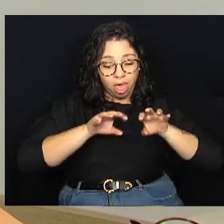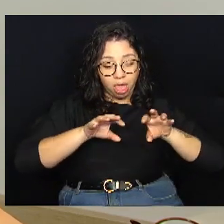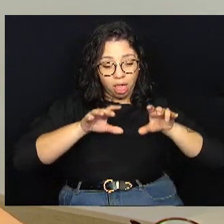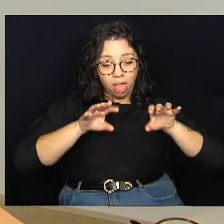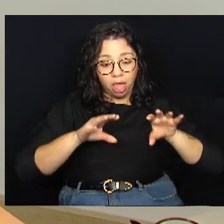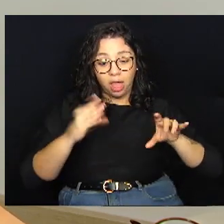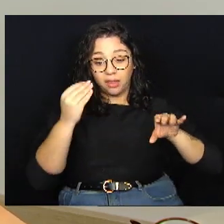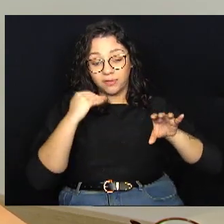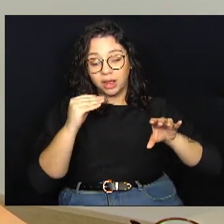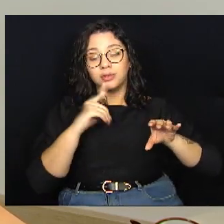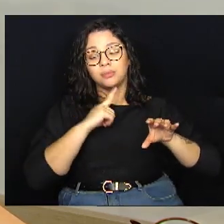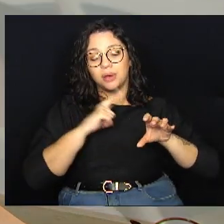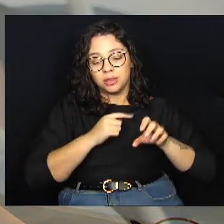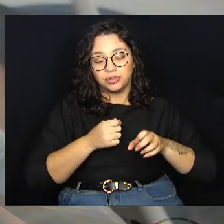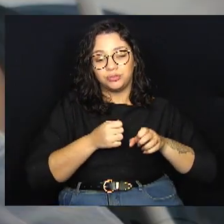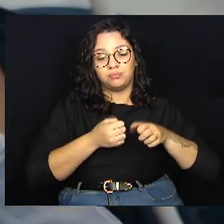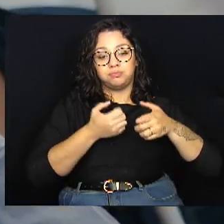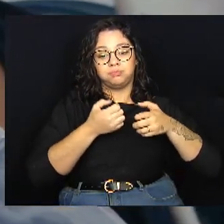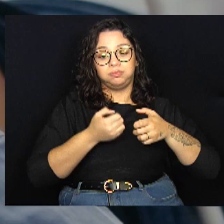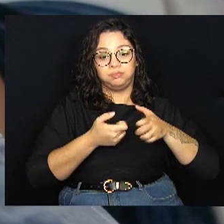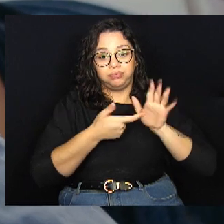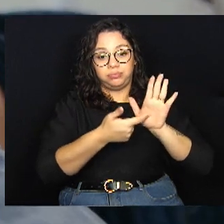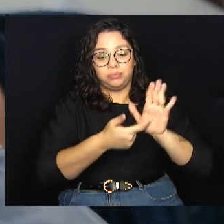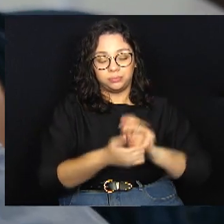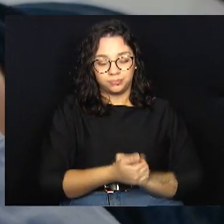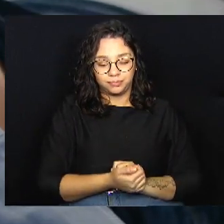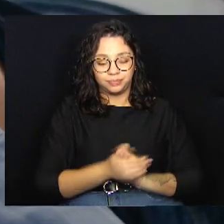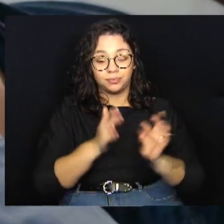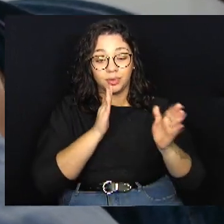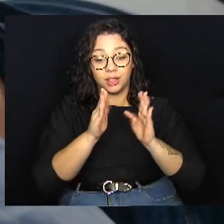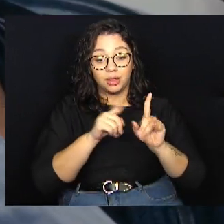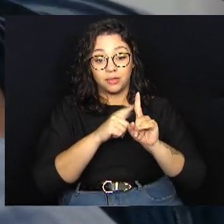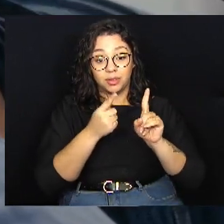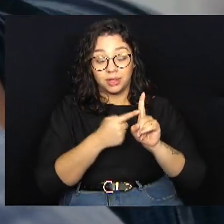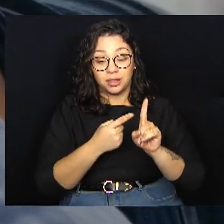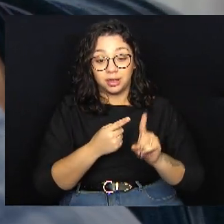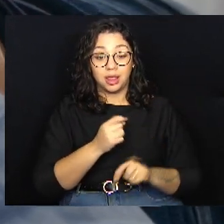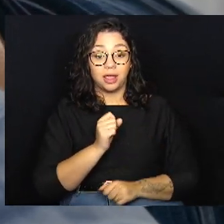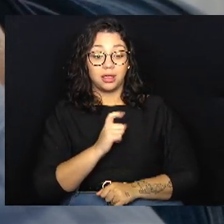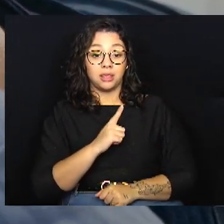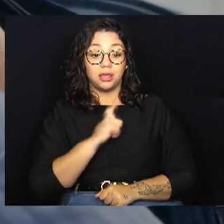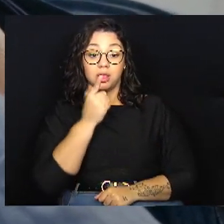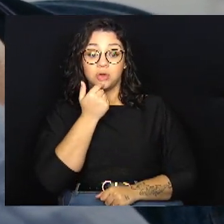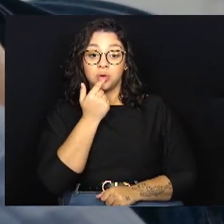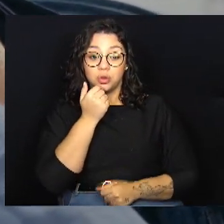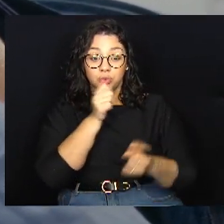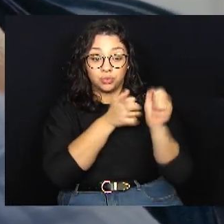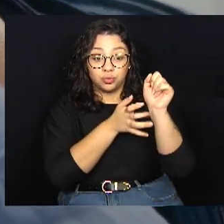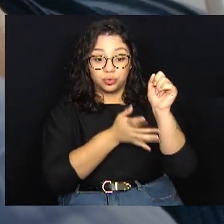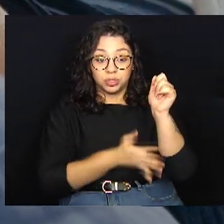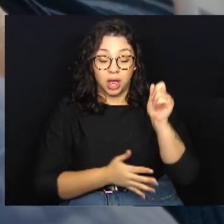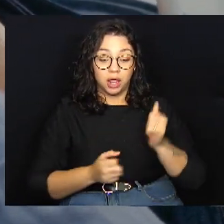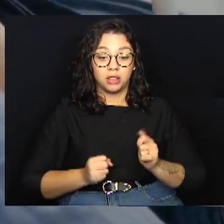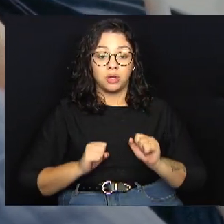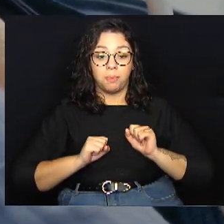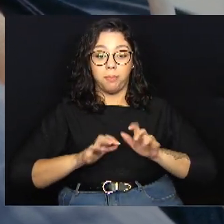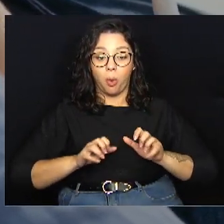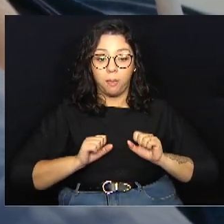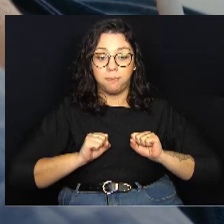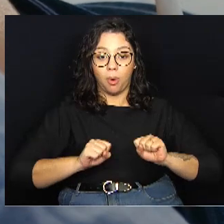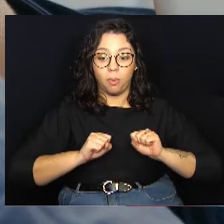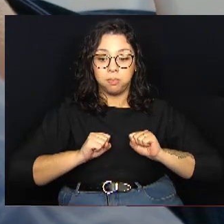vão facilitar o aparecimento. Na gravidez, o corpo da mãe produz sangue a mais para sustentar